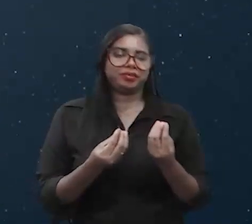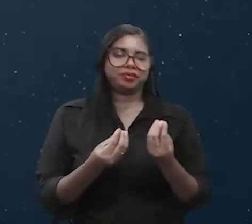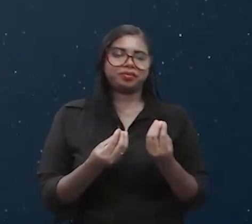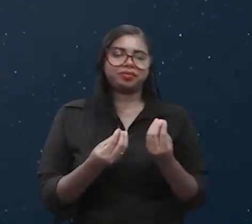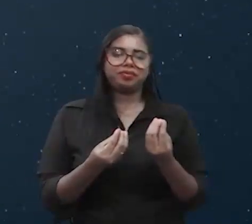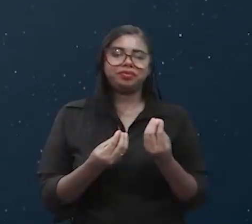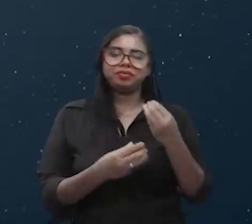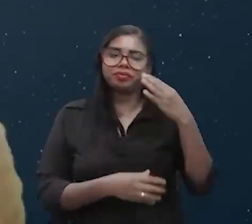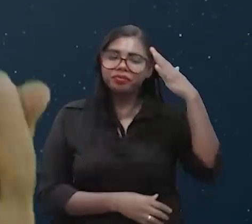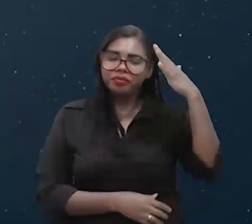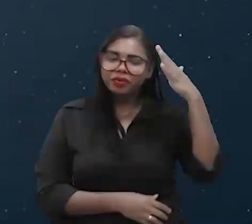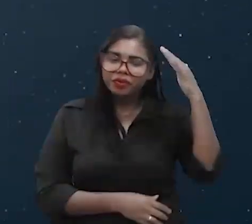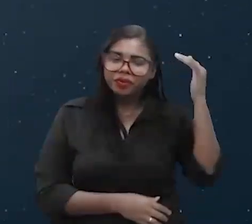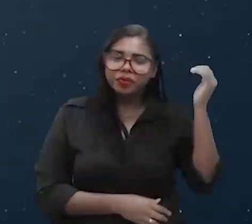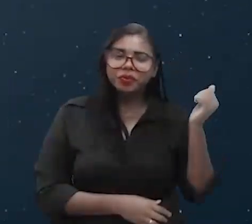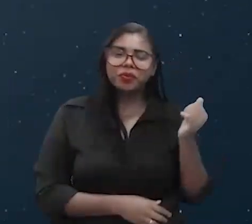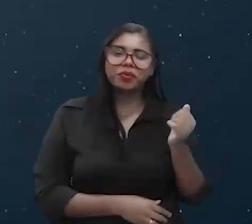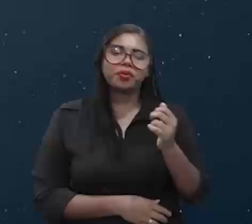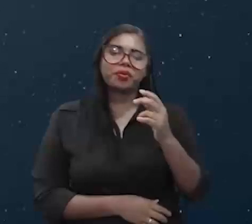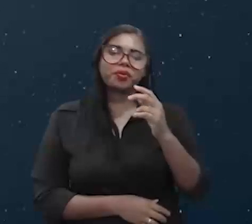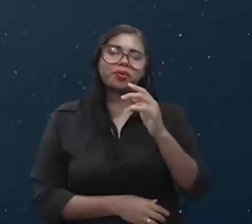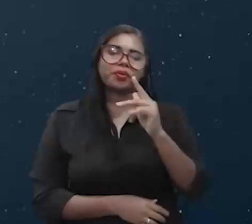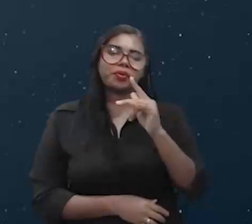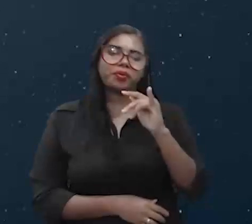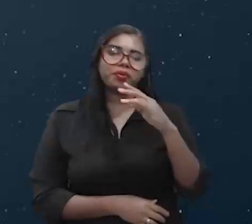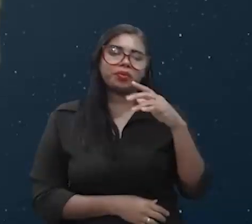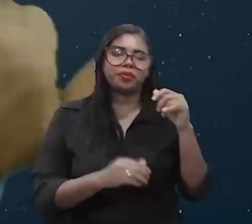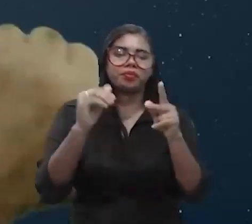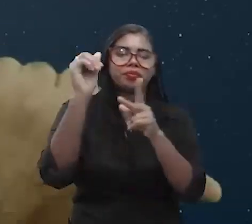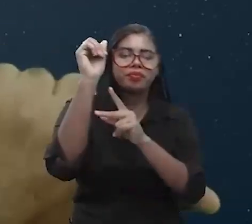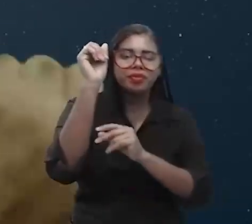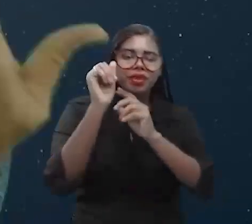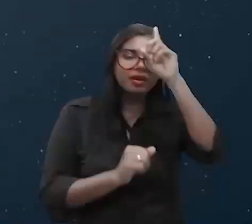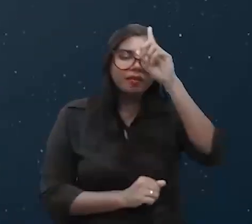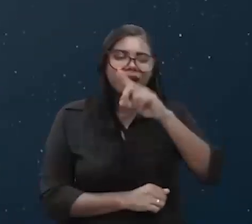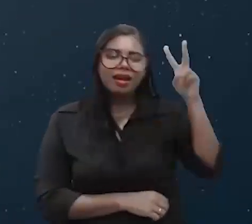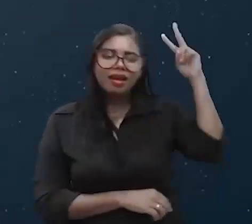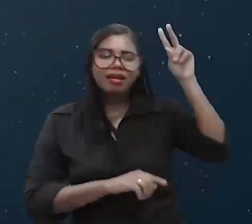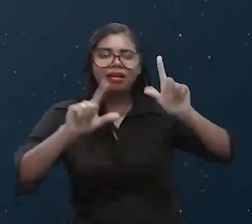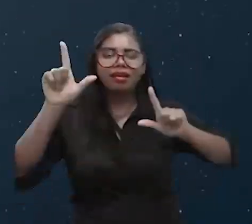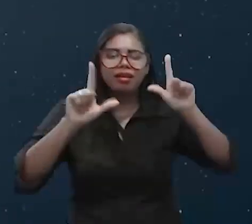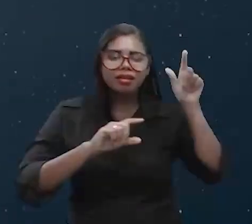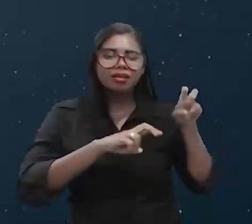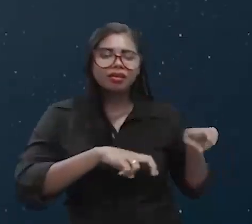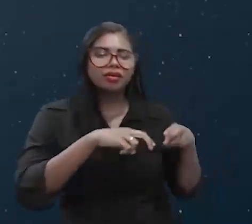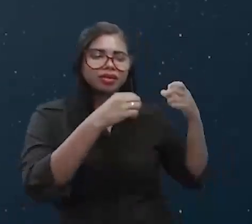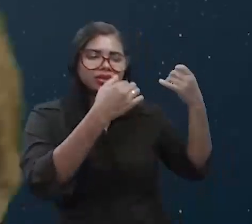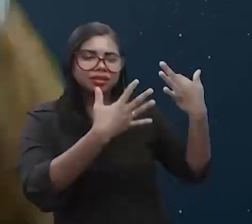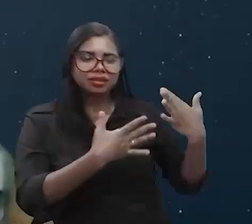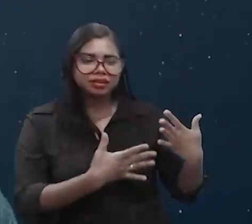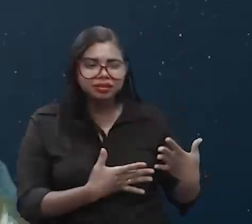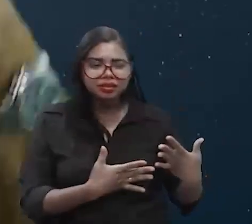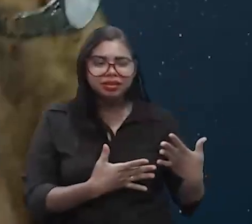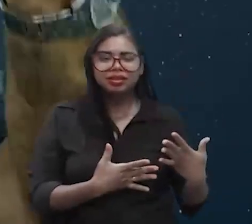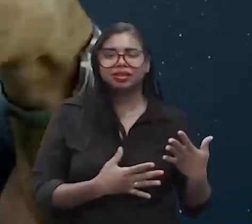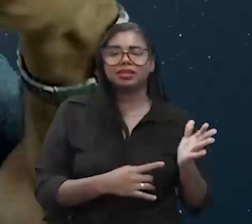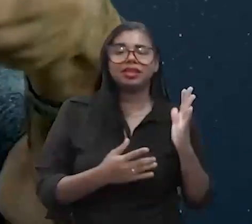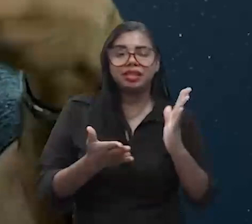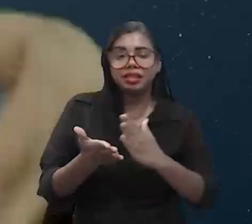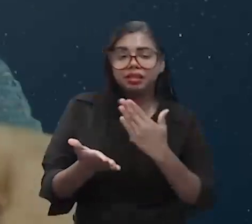do Pica-Pau Amarelo. E aí ele leva para a história do Brasil, para a história geral, para matemática. Existe um livro